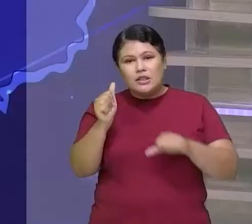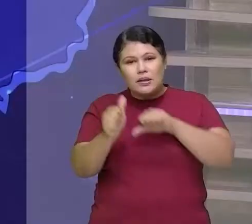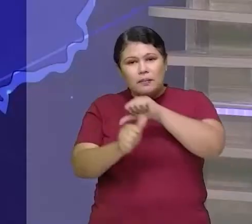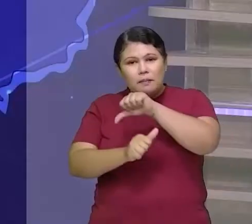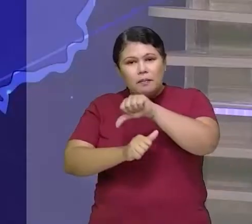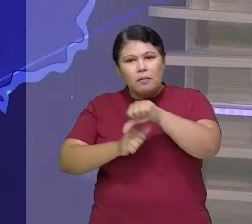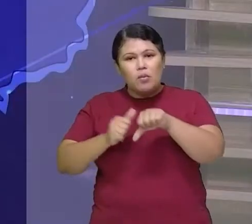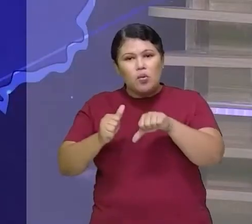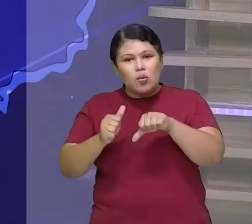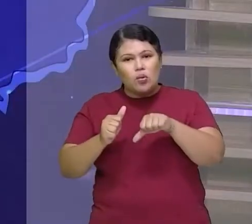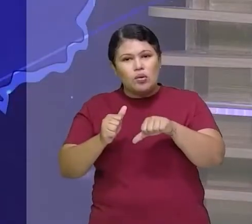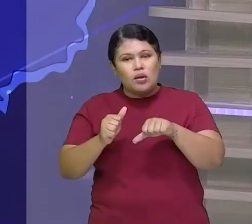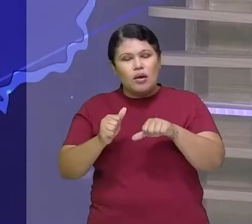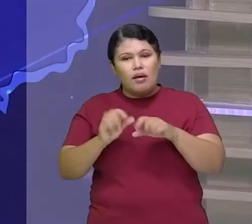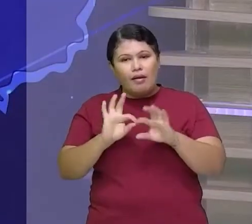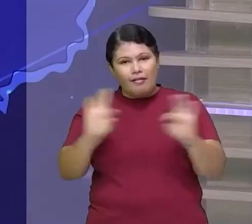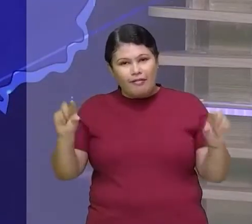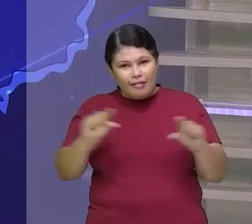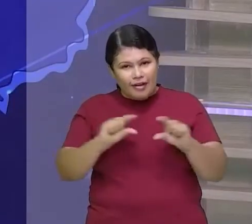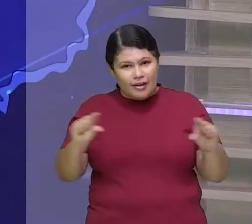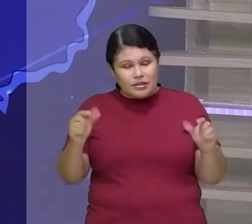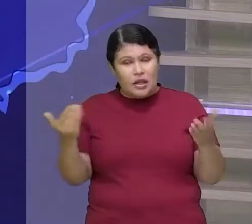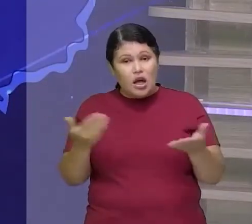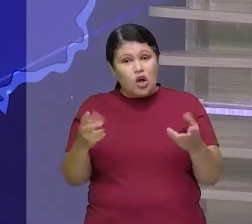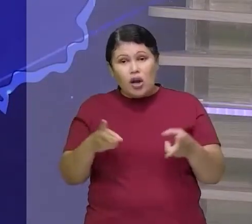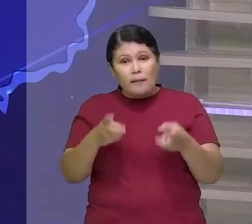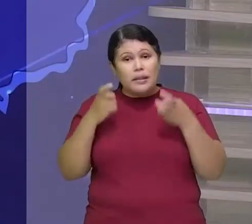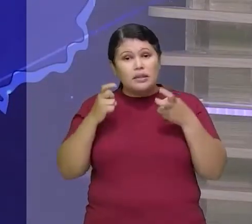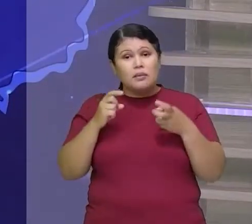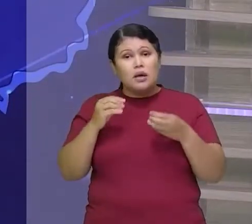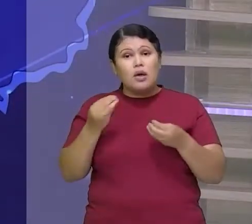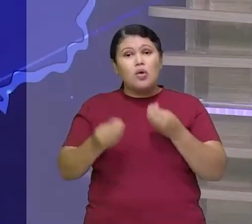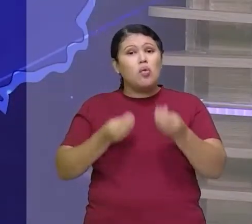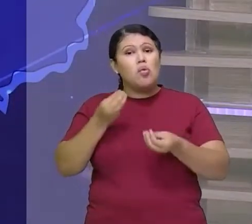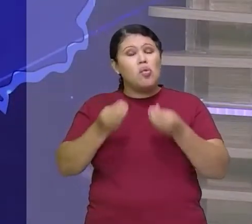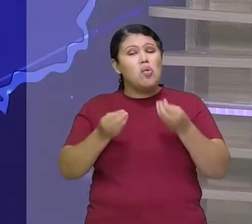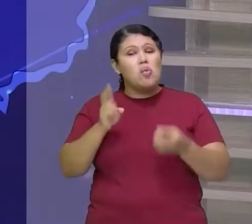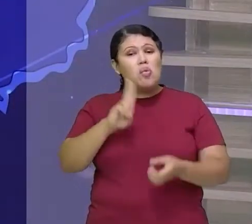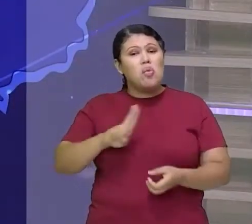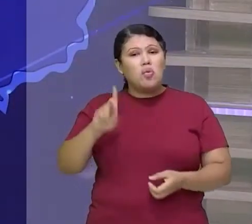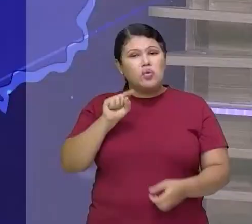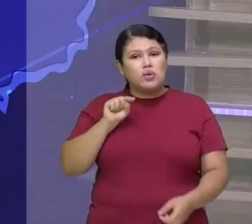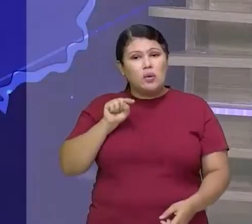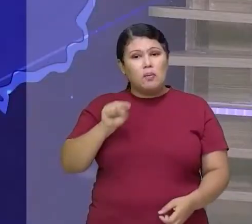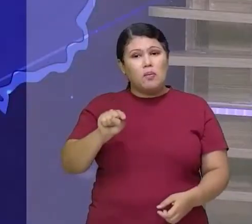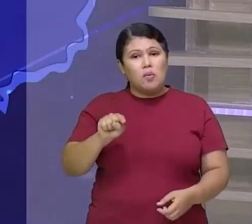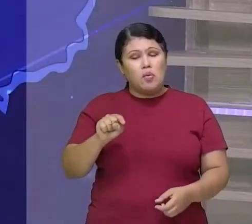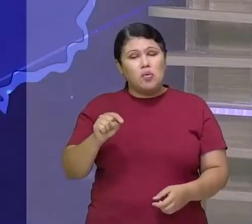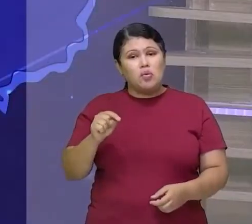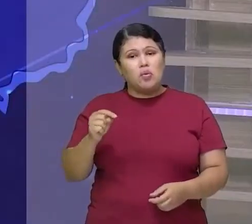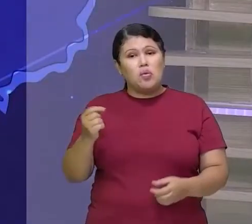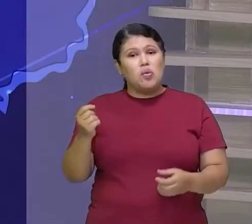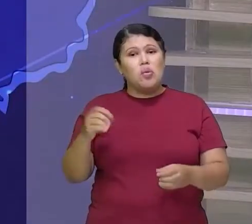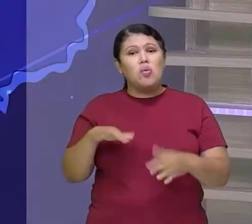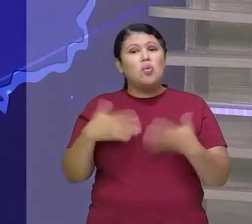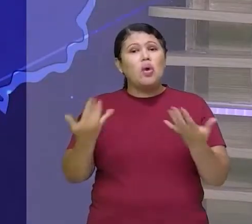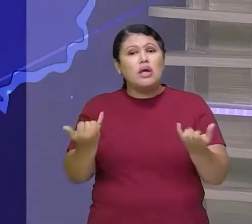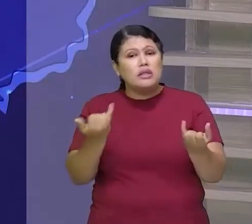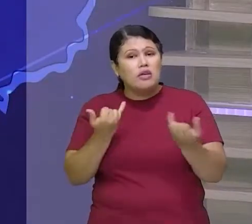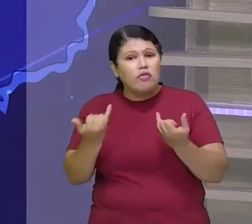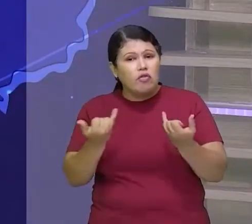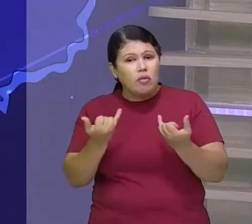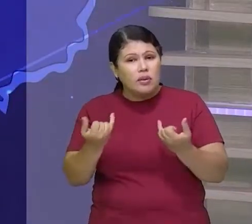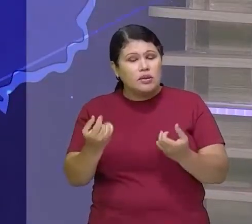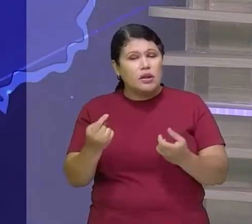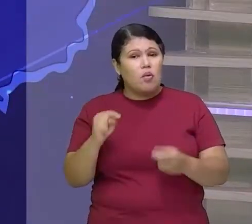ela está colocada? Agora a gente vai perceber qual é a função do ponto. Quais são as informações que eles nos dão e